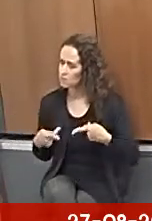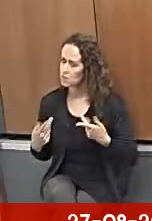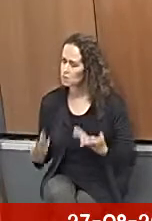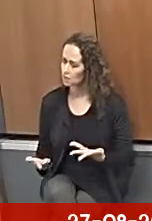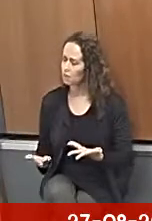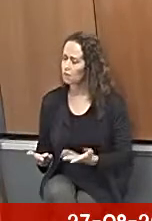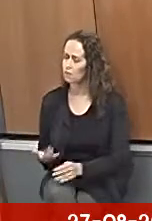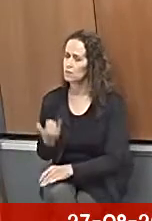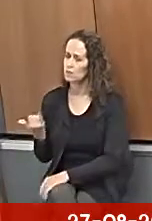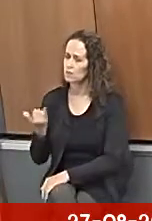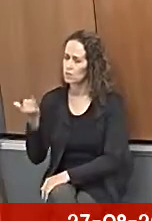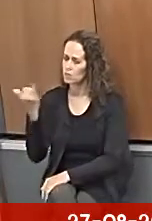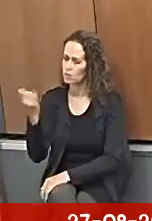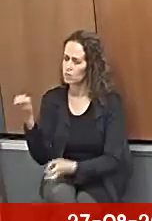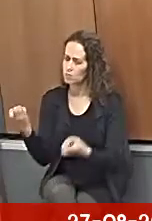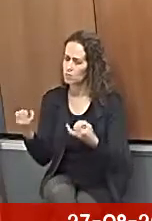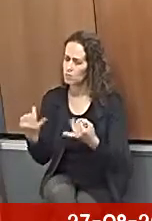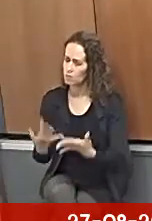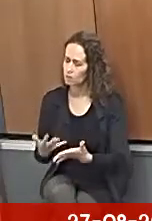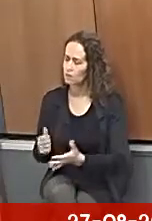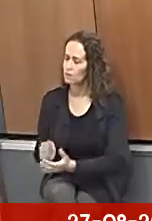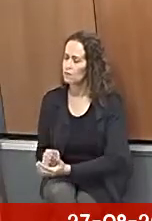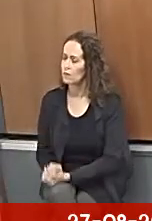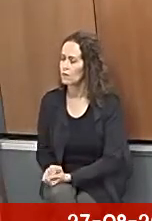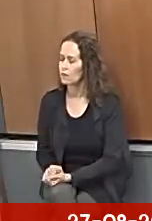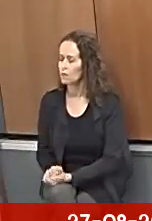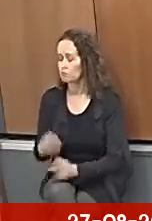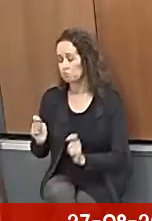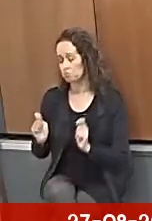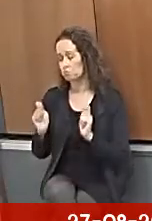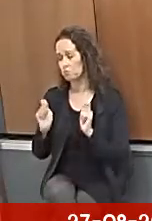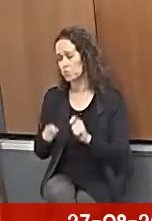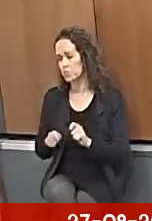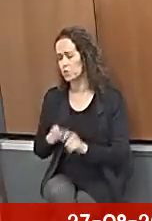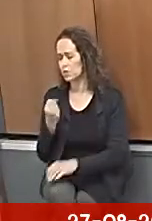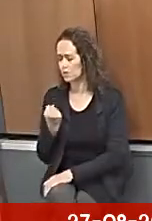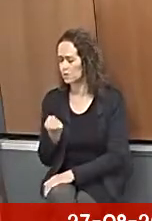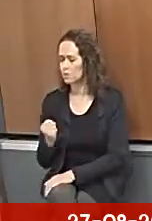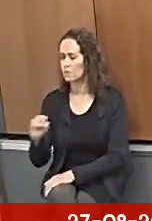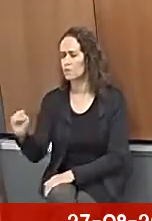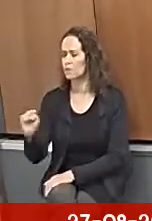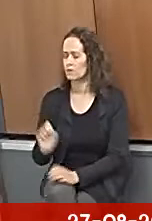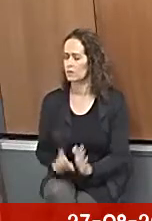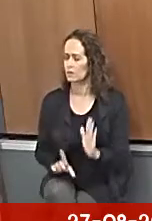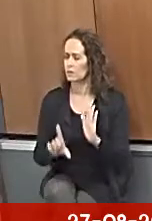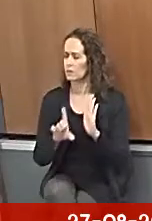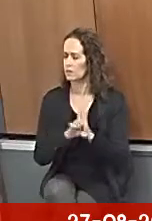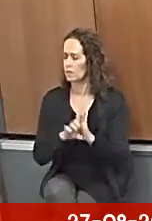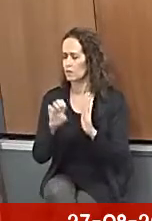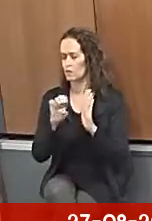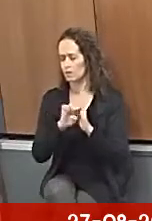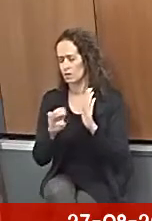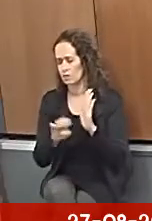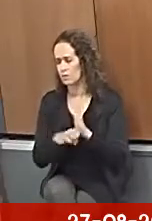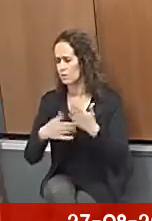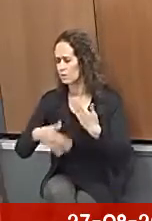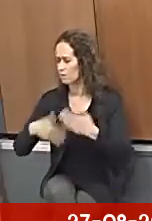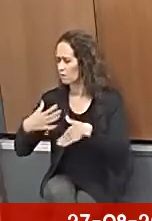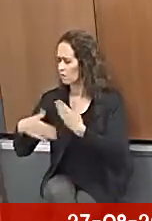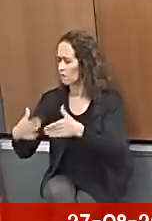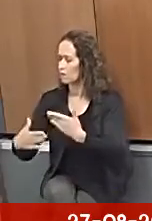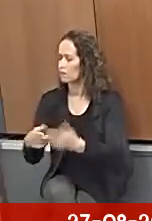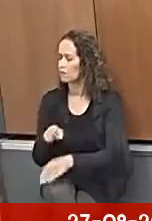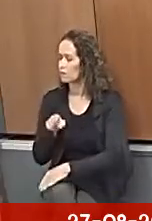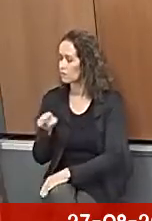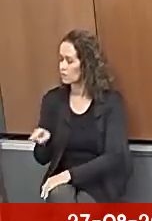achei bem interessante disse que apesar de poder fazer toda uma defesa na legislação como estatuto do torcedor por aí vai você